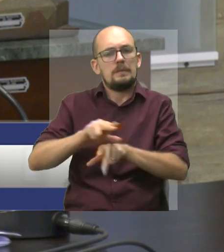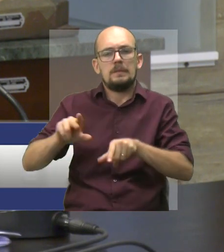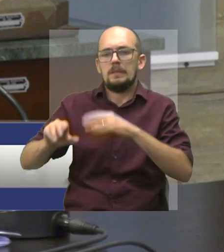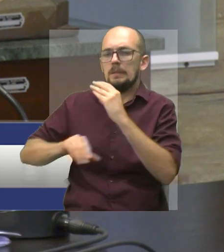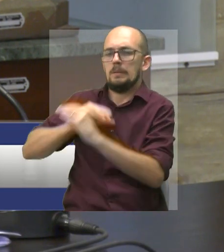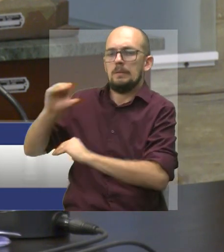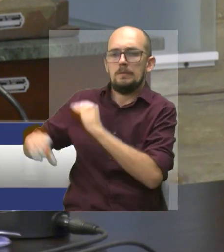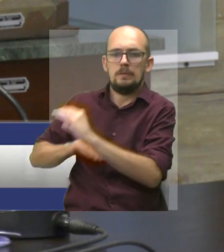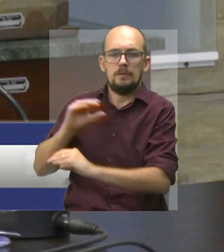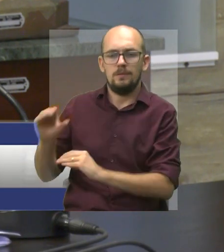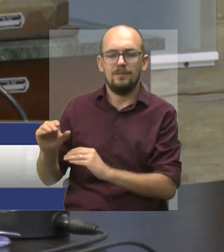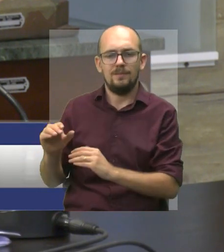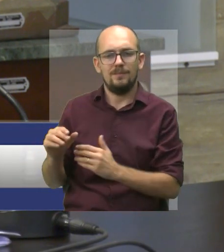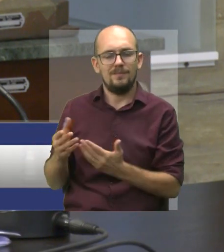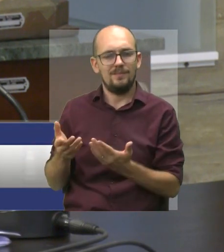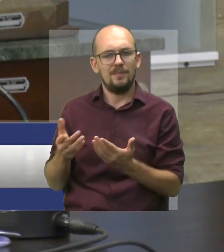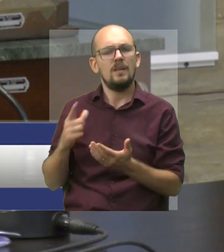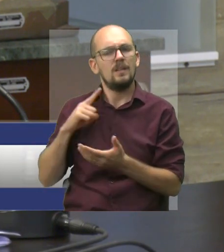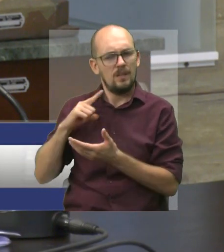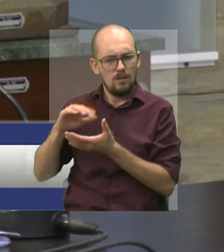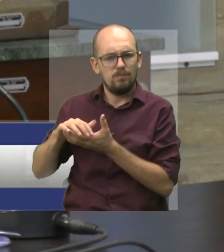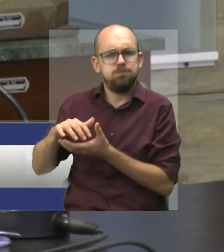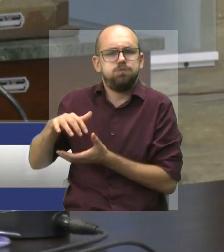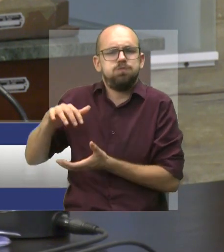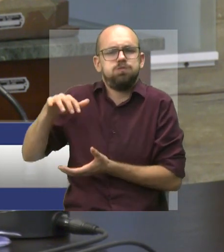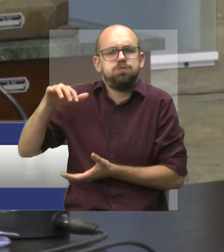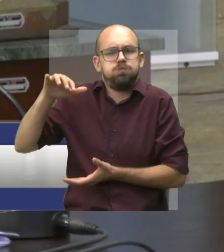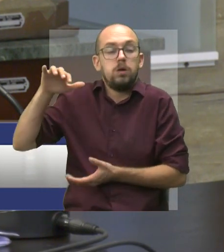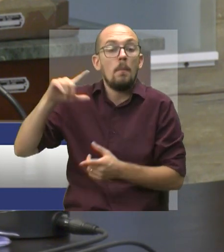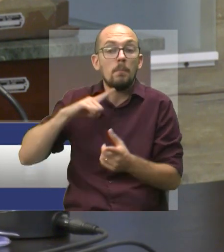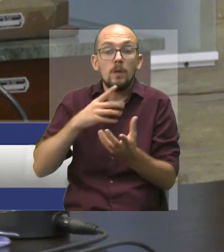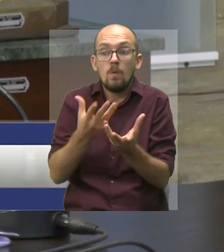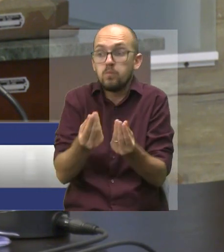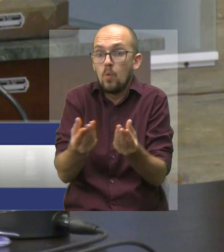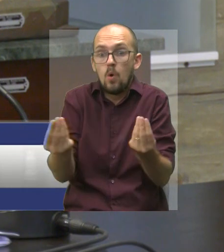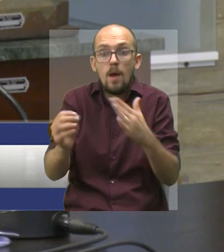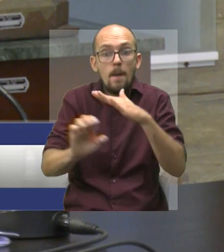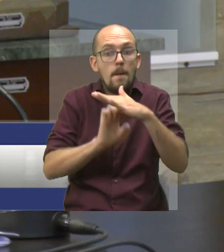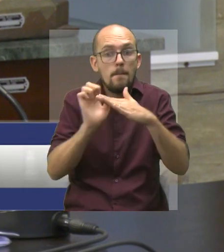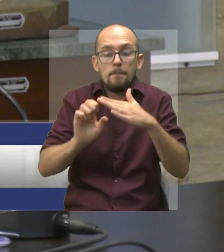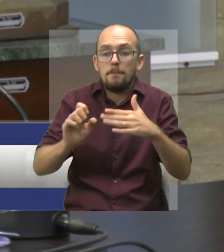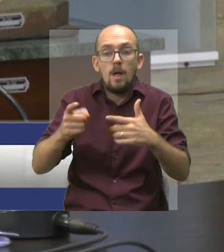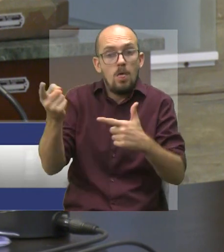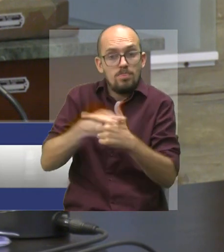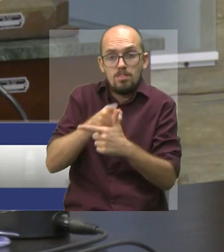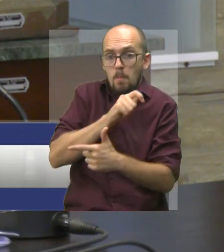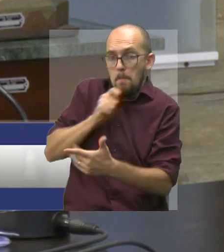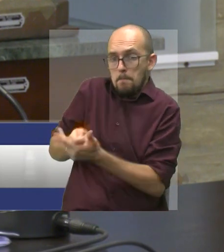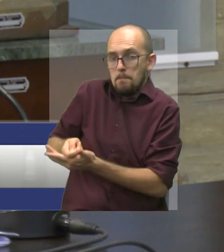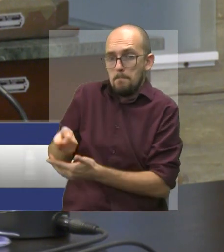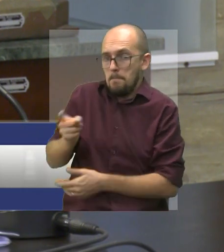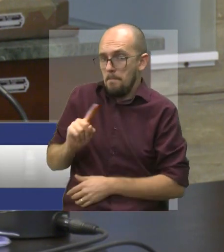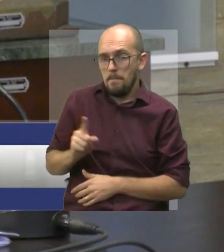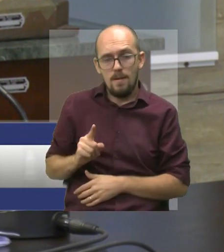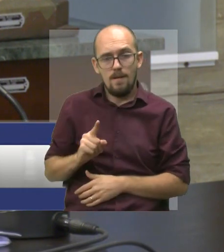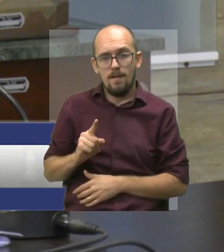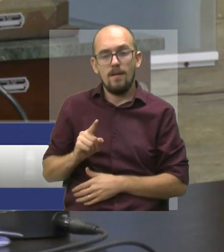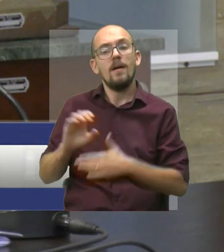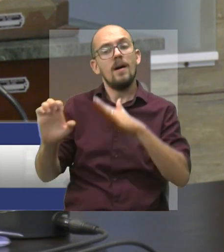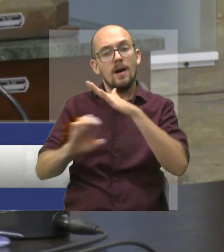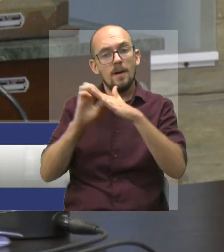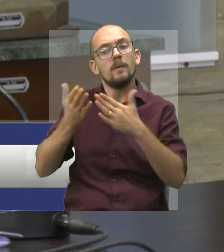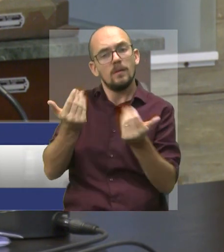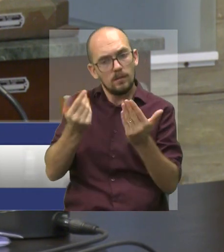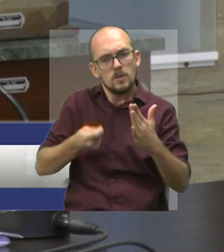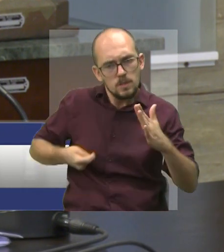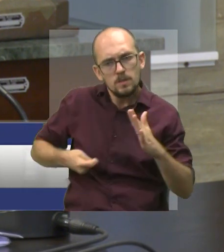é justamente esse. Existem empresas, grandes empresas, que devem, e isso já seria suficiente